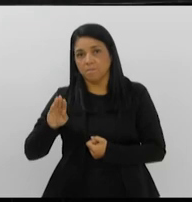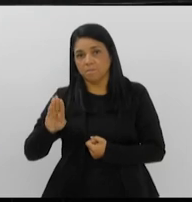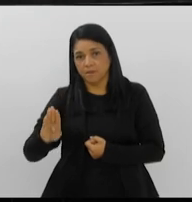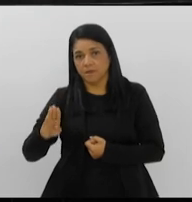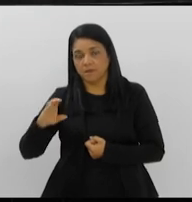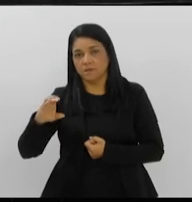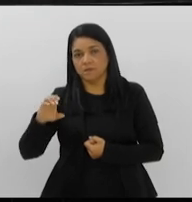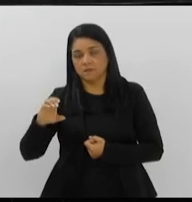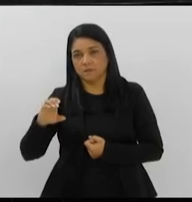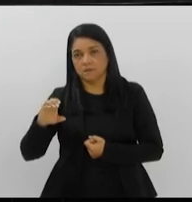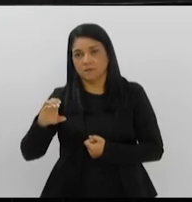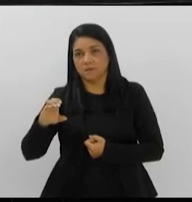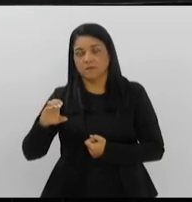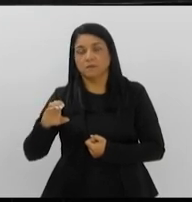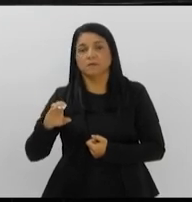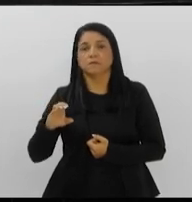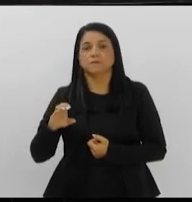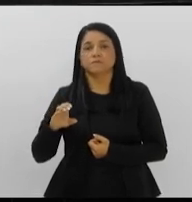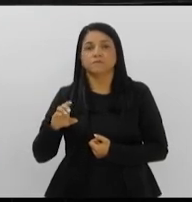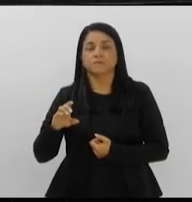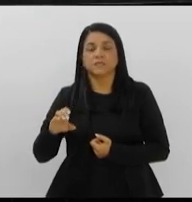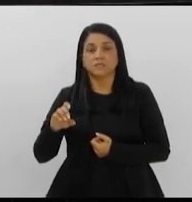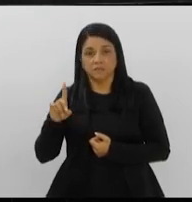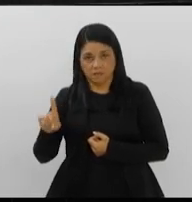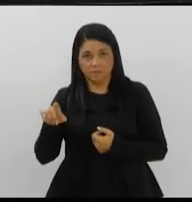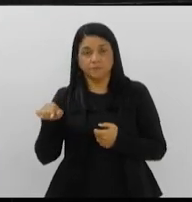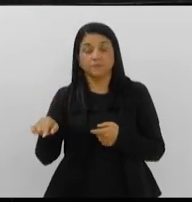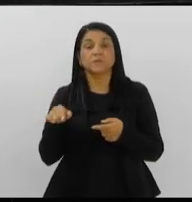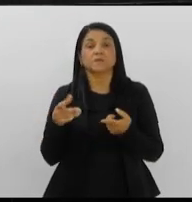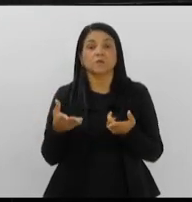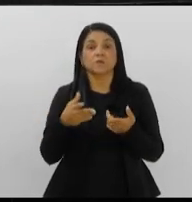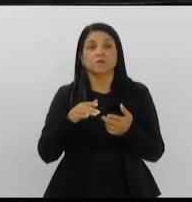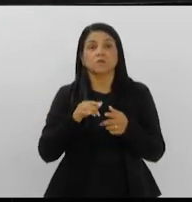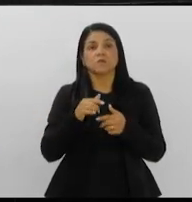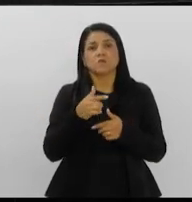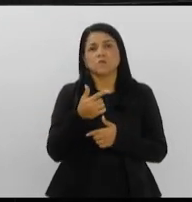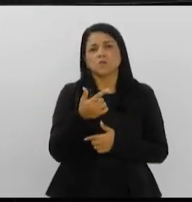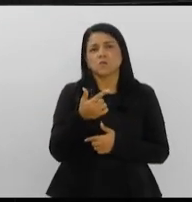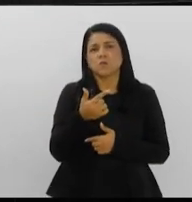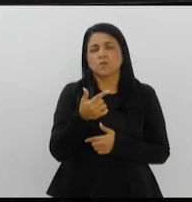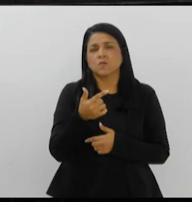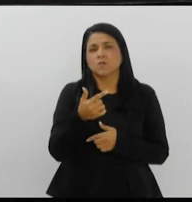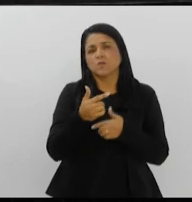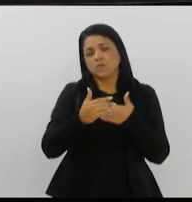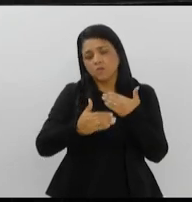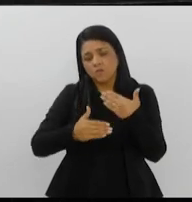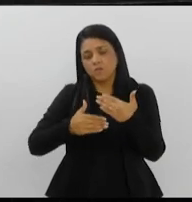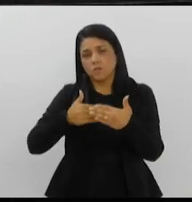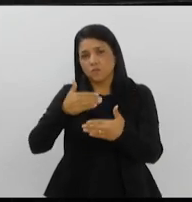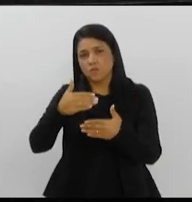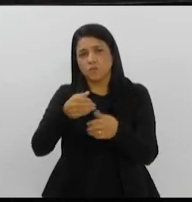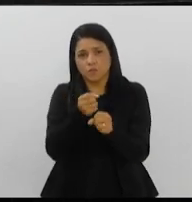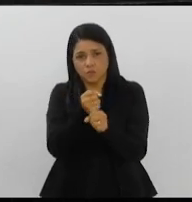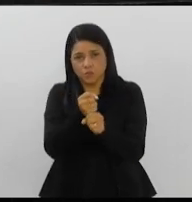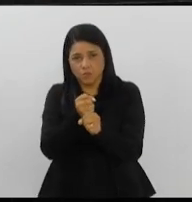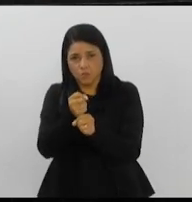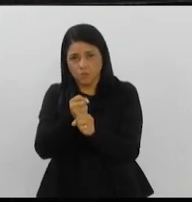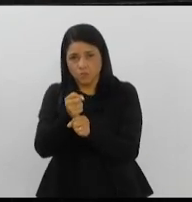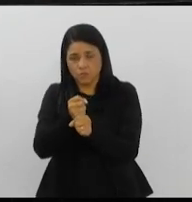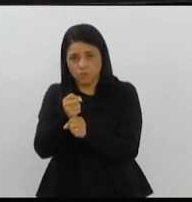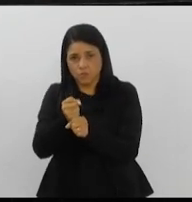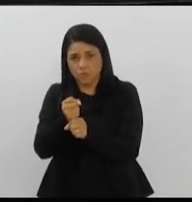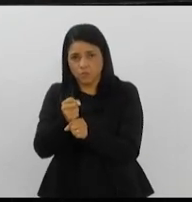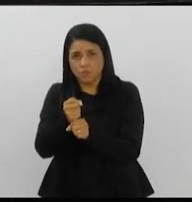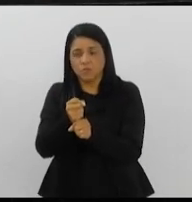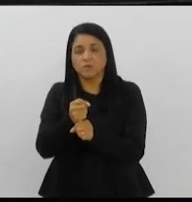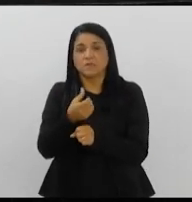Começa com 9 décimos em 29, com 8 décimos em 30, com 7 décimos em 31